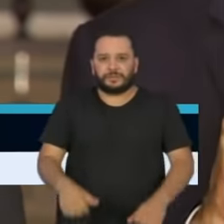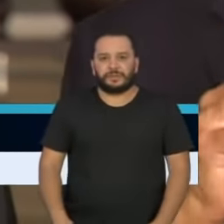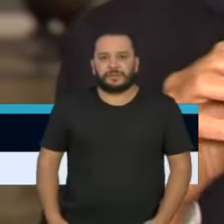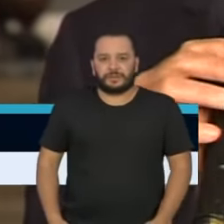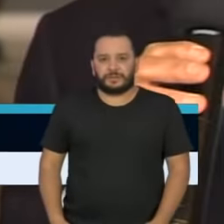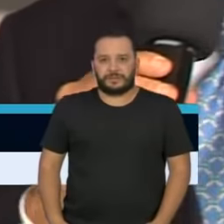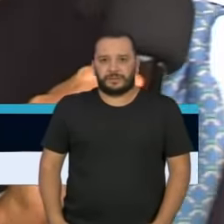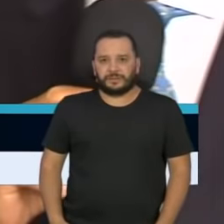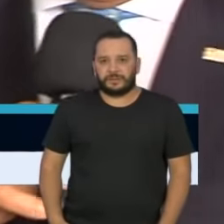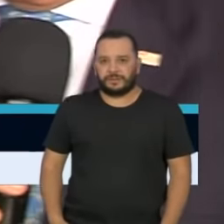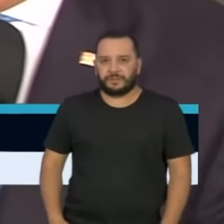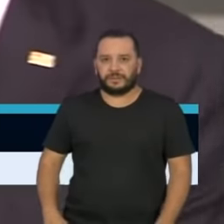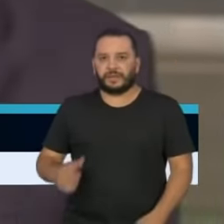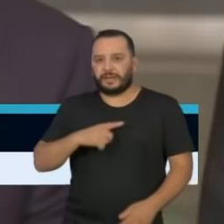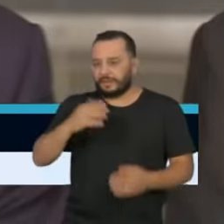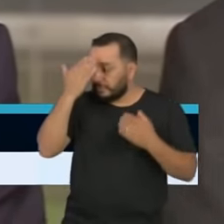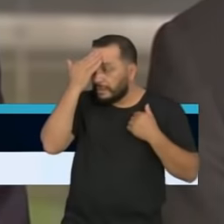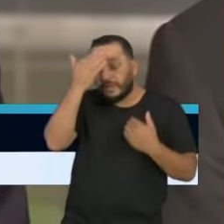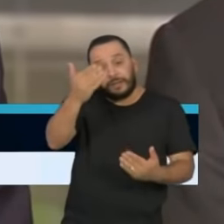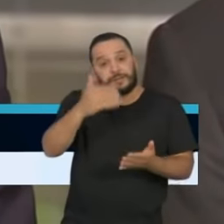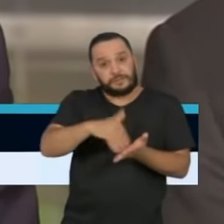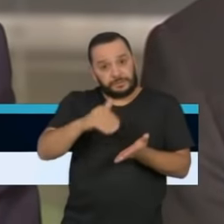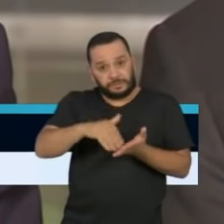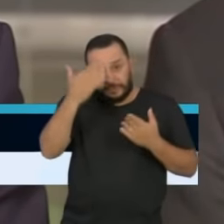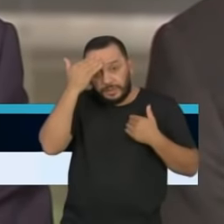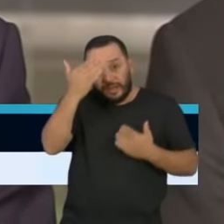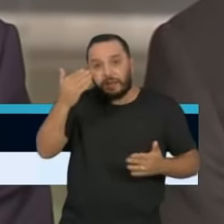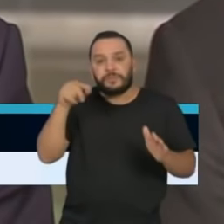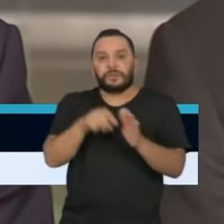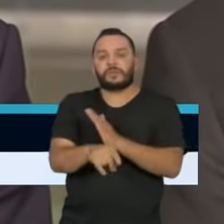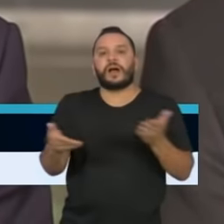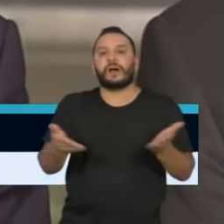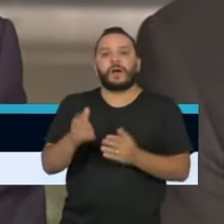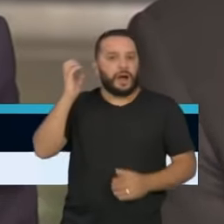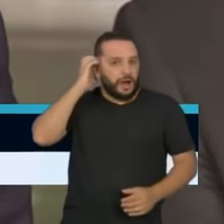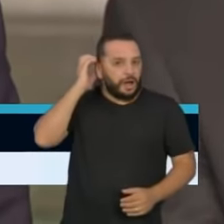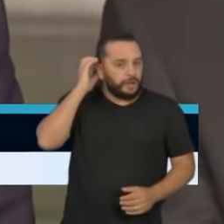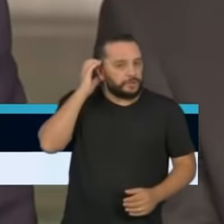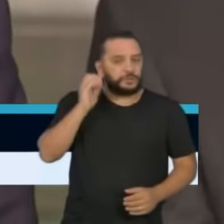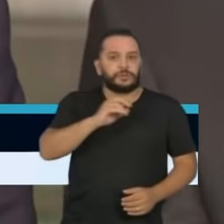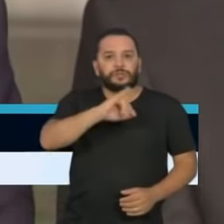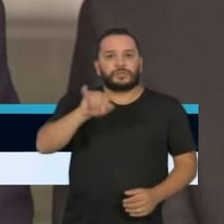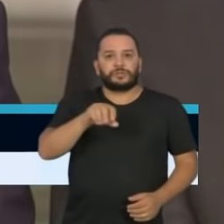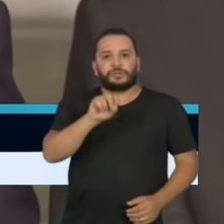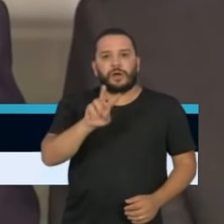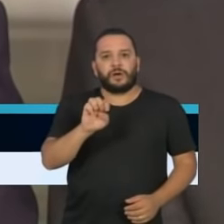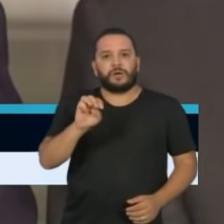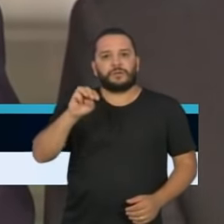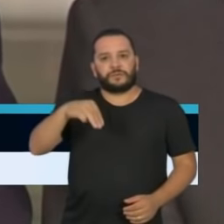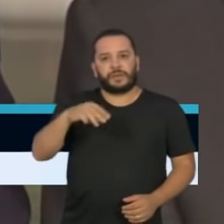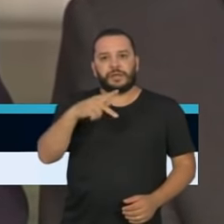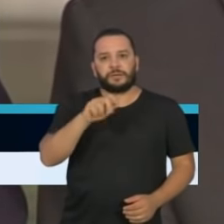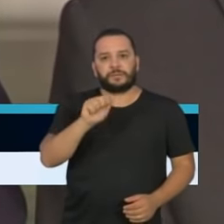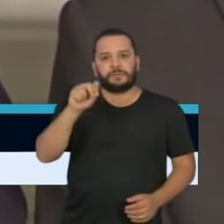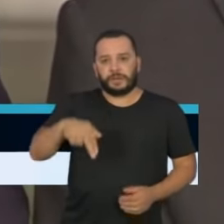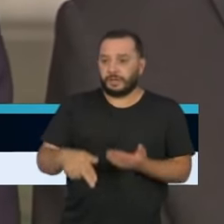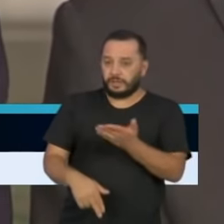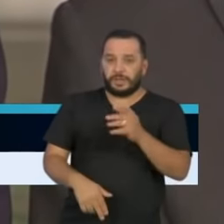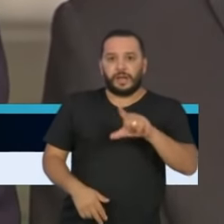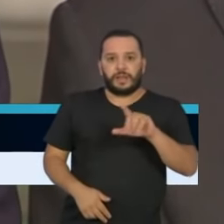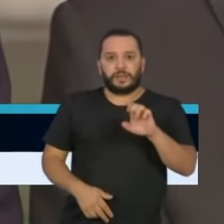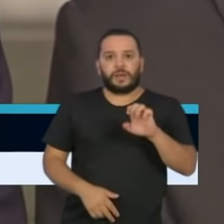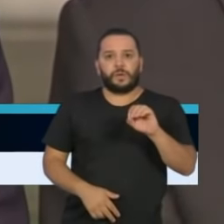Obrigado, secretário. Bruno, obrigado pelas perguntas. Vamos agora à Rádio Jovem Pan, o jornalista Leonardo Martins. Leonardo, boa